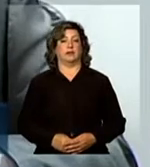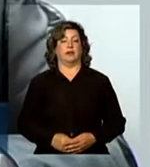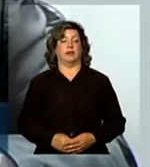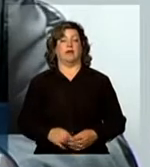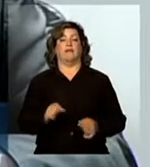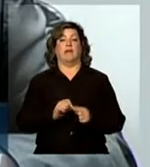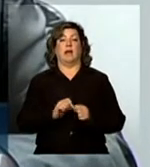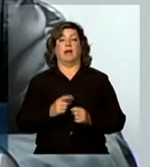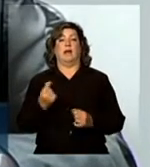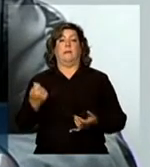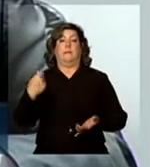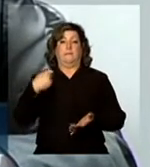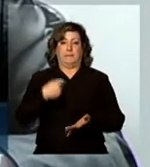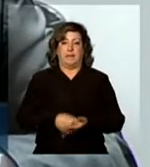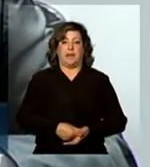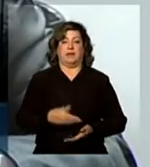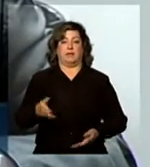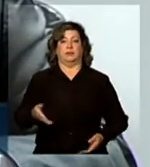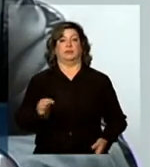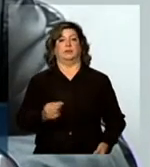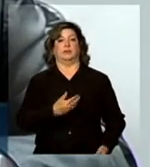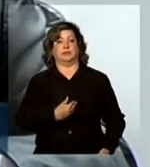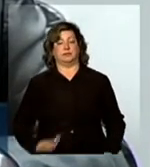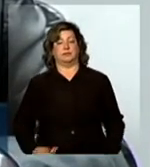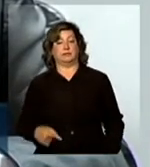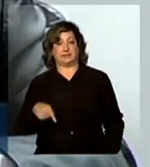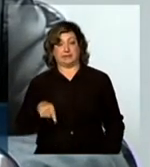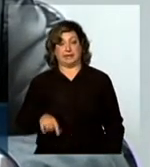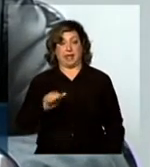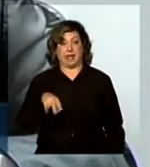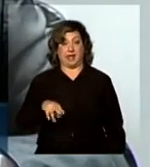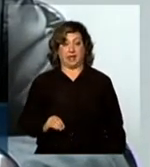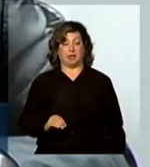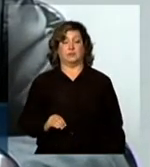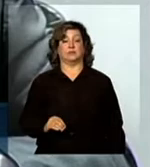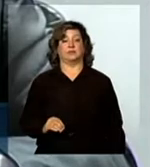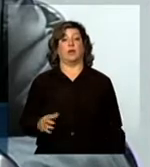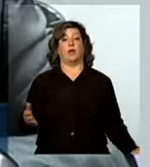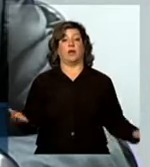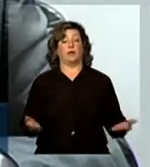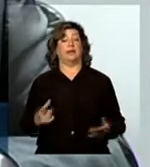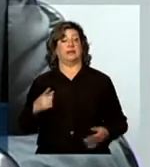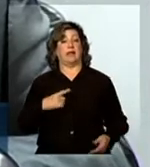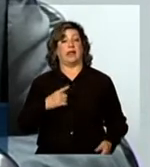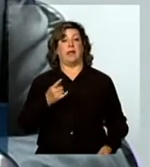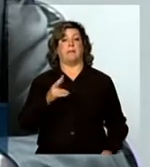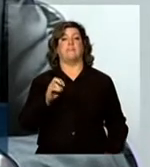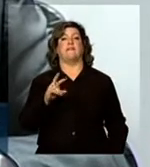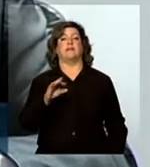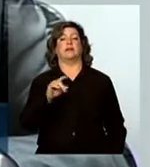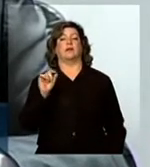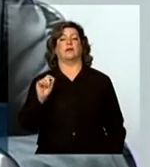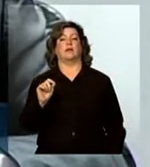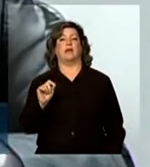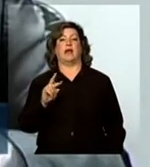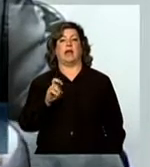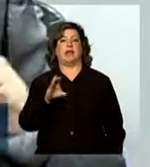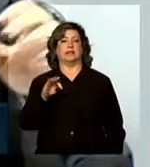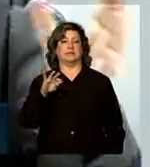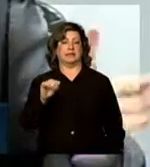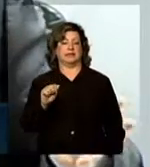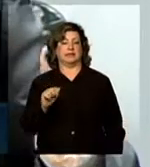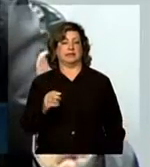fazem um pagamento ao Estado e assim por diante. Este ano, nós temos uma previsão de receita extraordinária